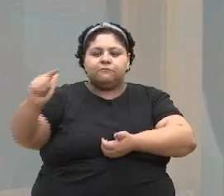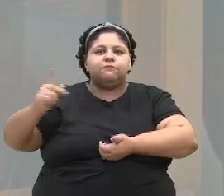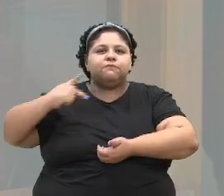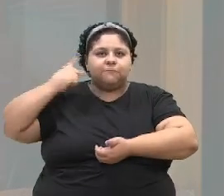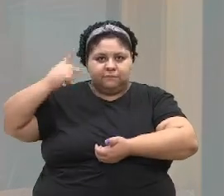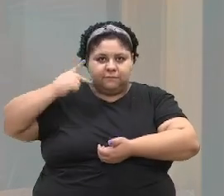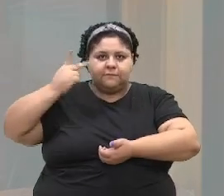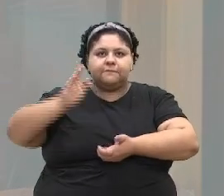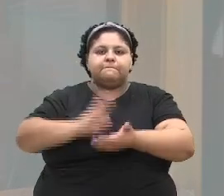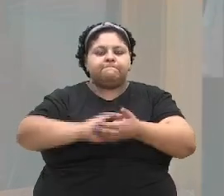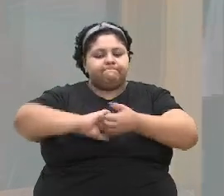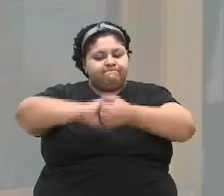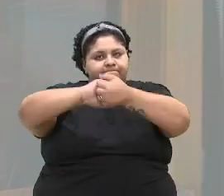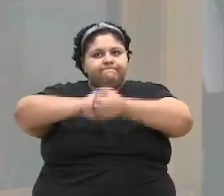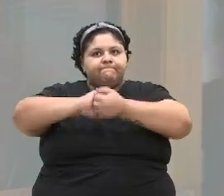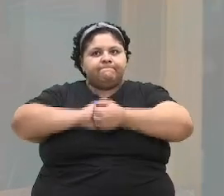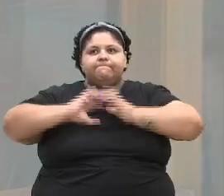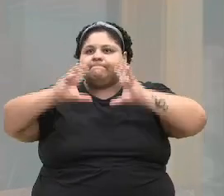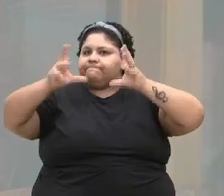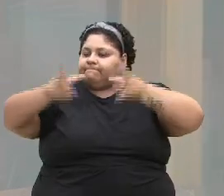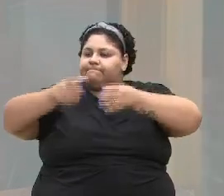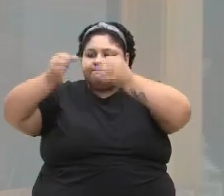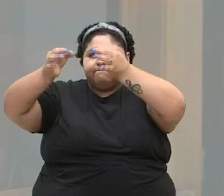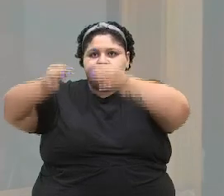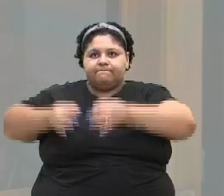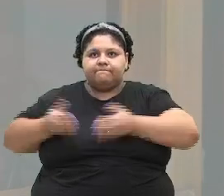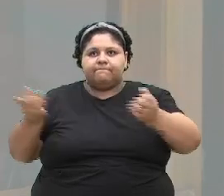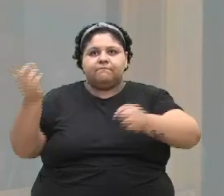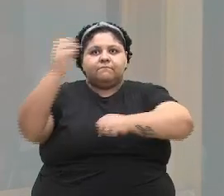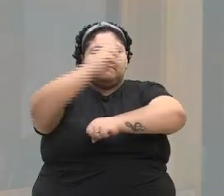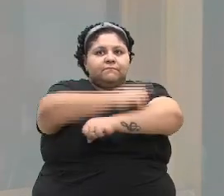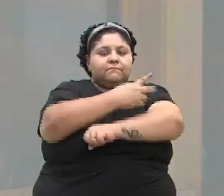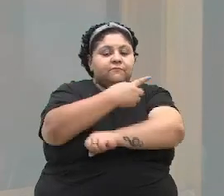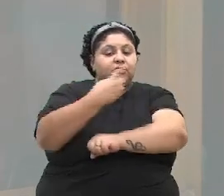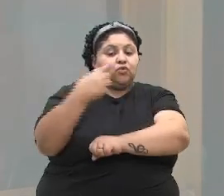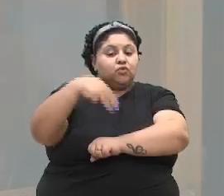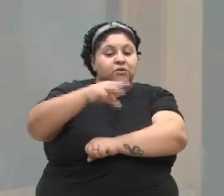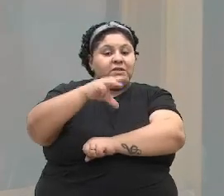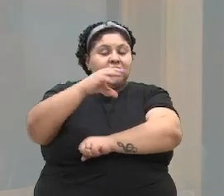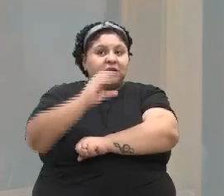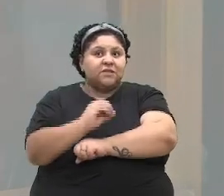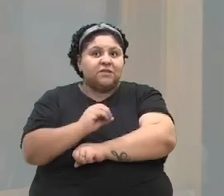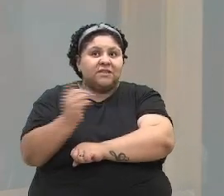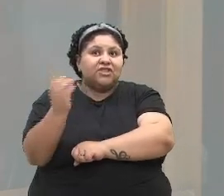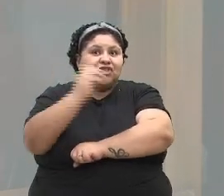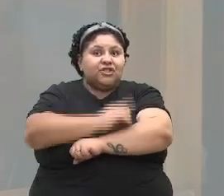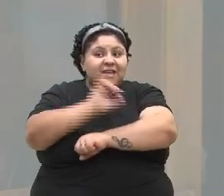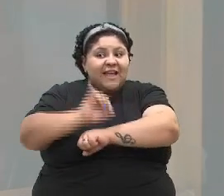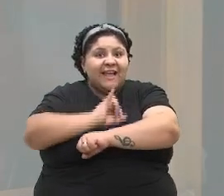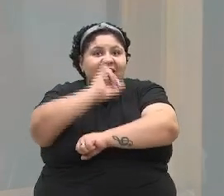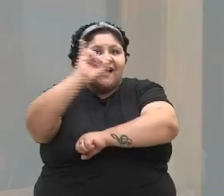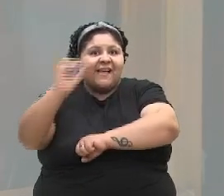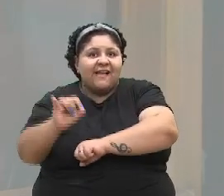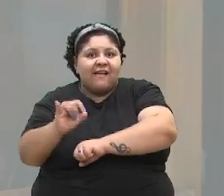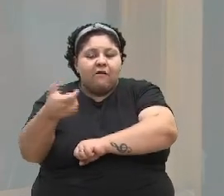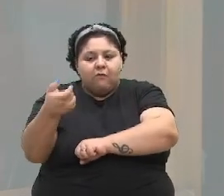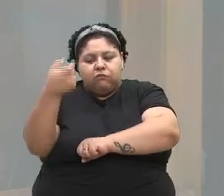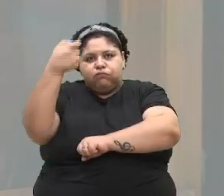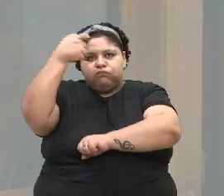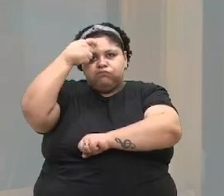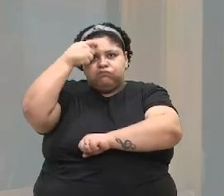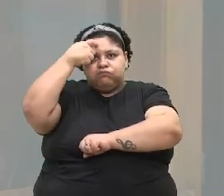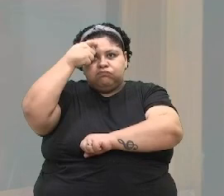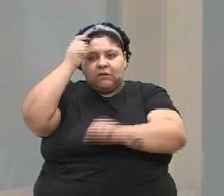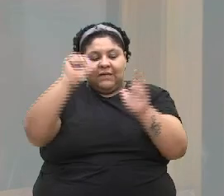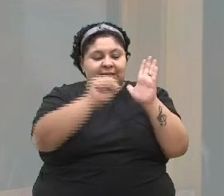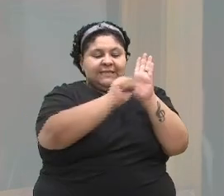vereadores. Cumprimentos a todos, e em especial nesse dia 21 de março, Dia Internacional de Conscientização da